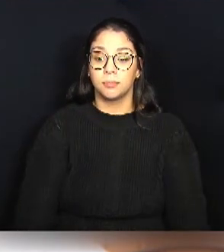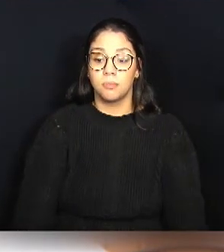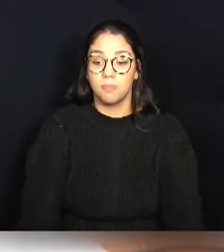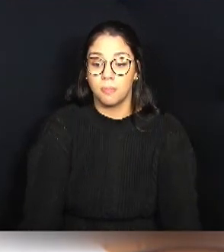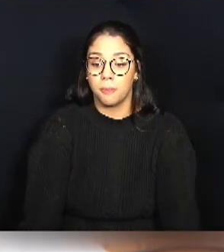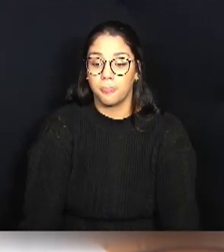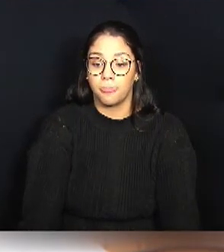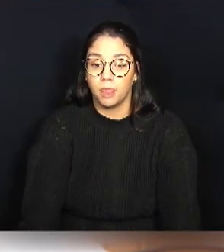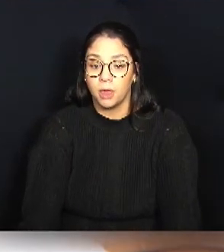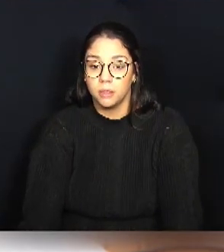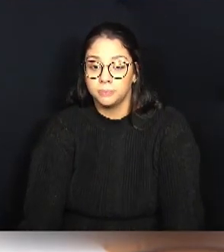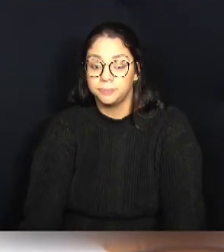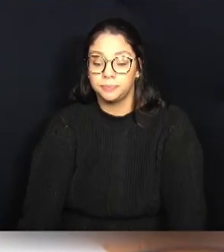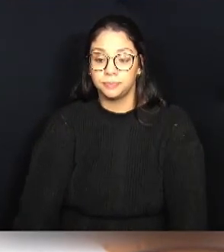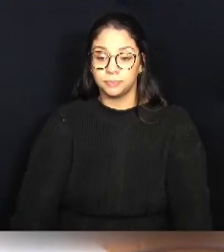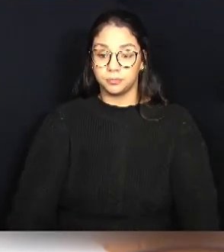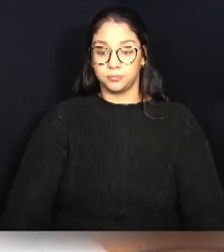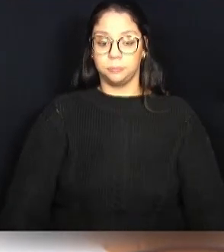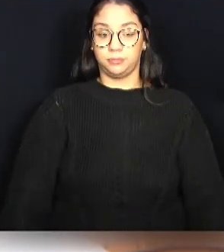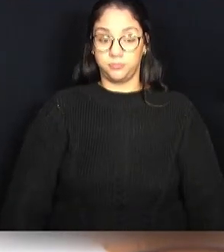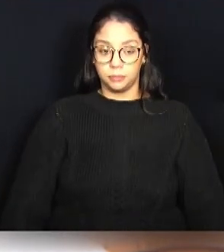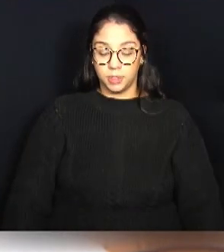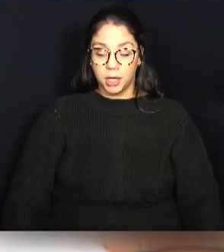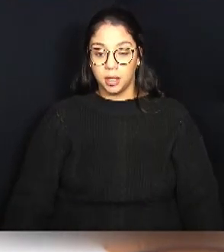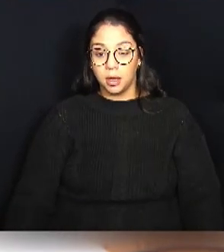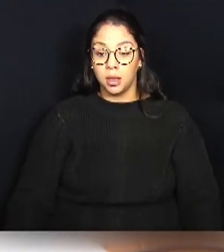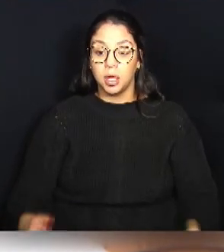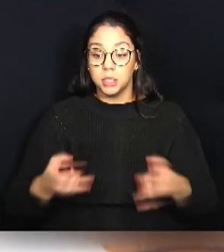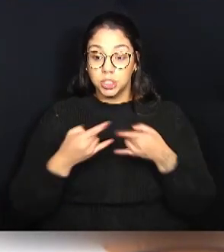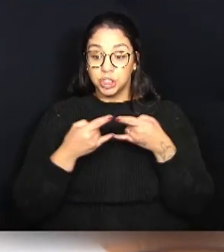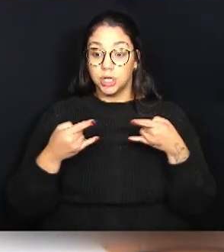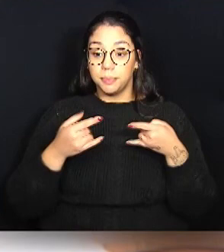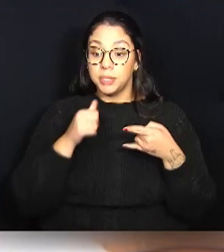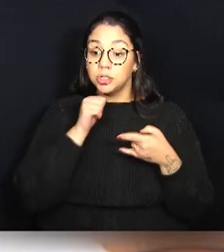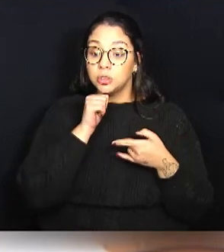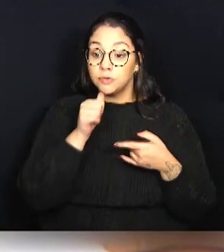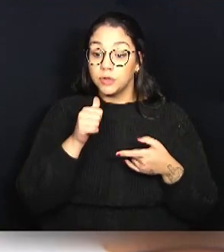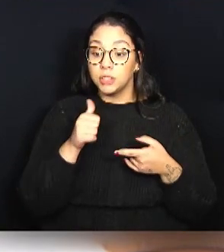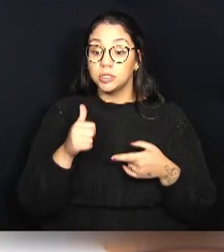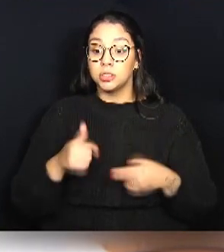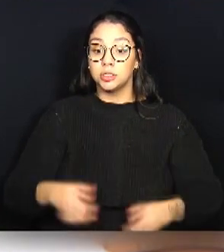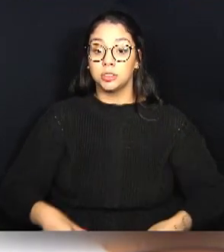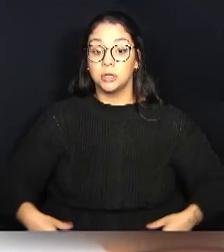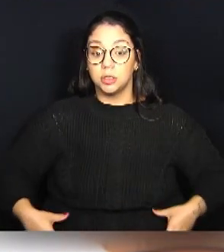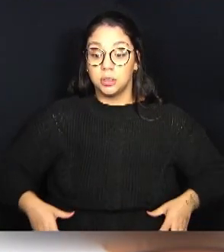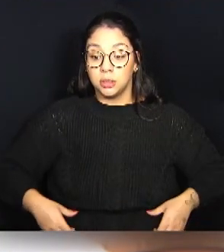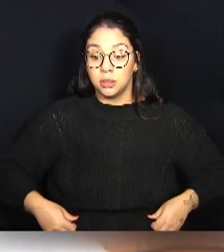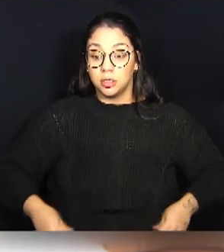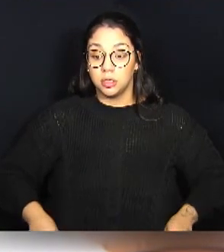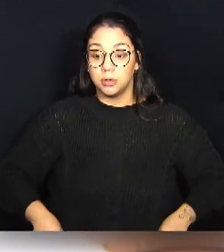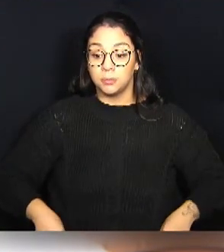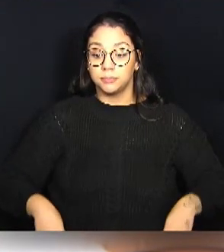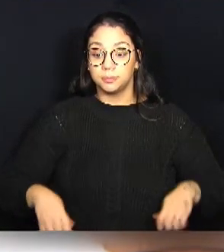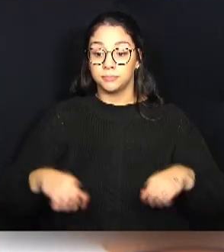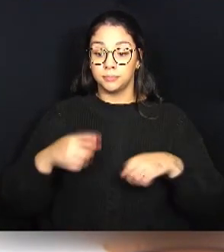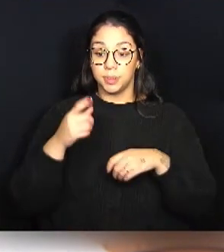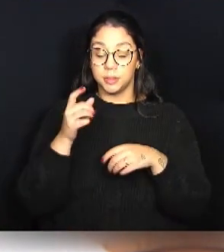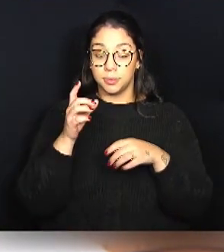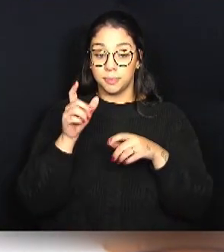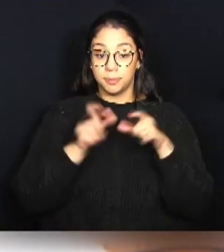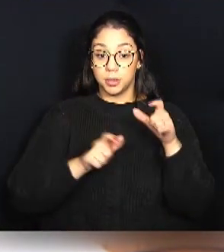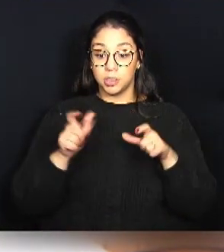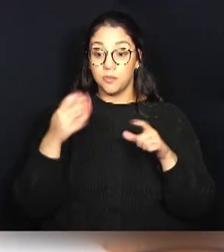pelo fornecimento de absorventes higiênicos para pessoas de baixa renda e em situação